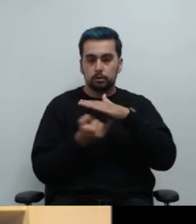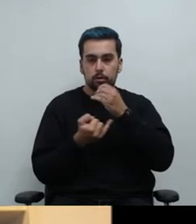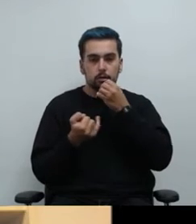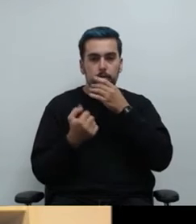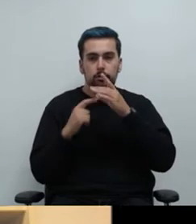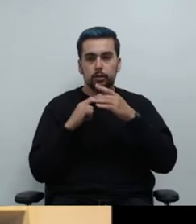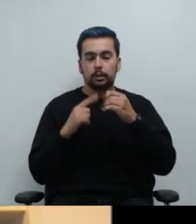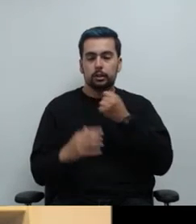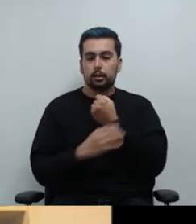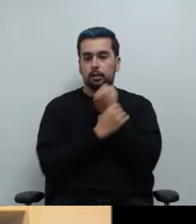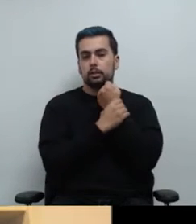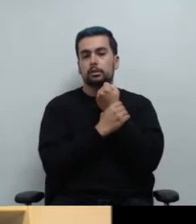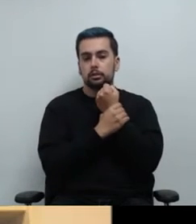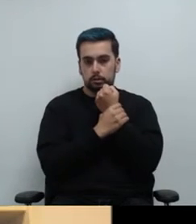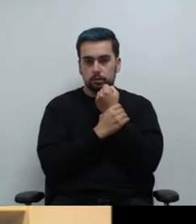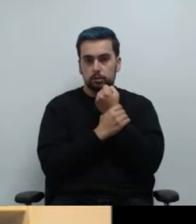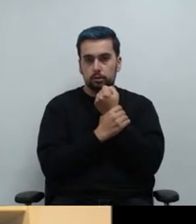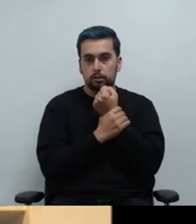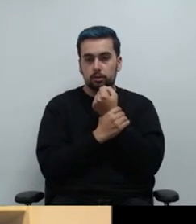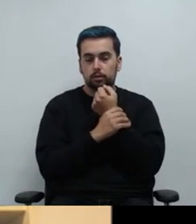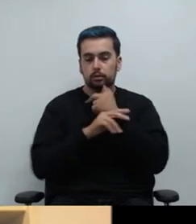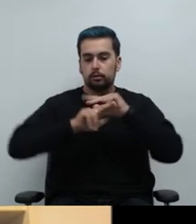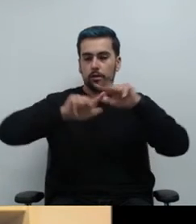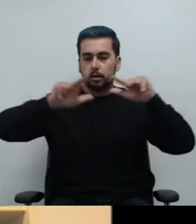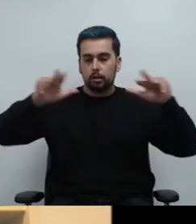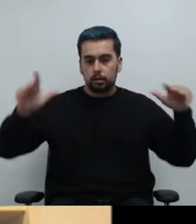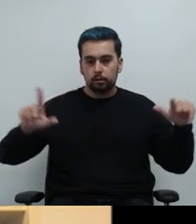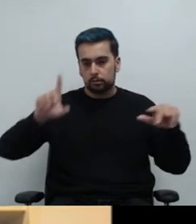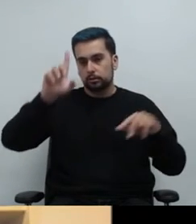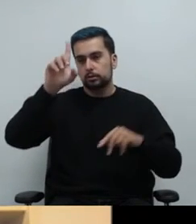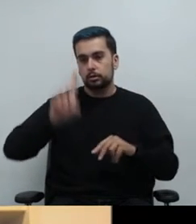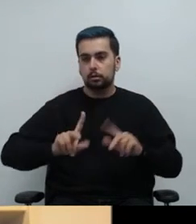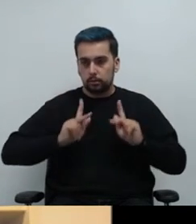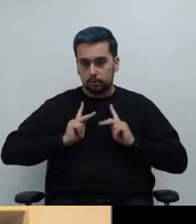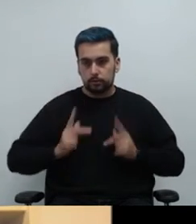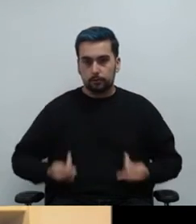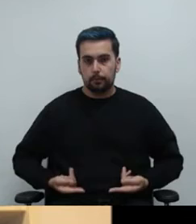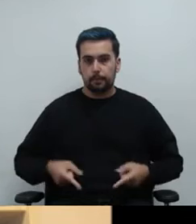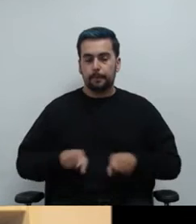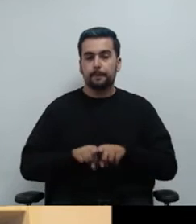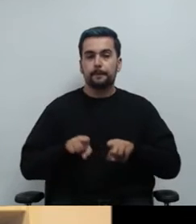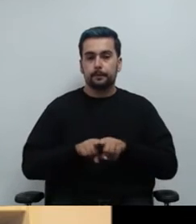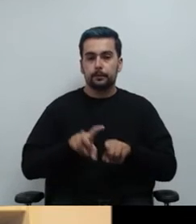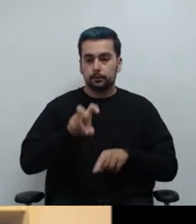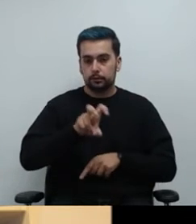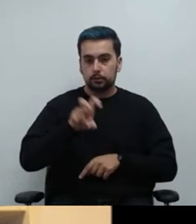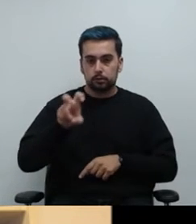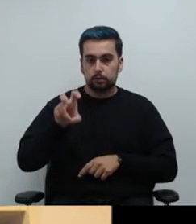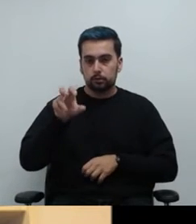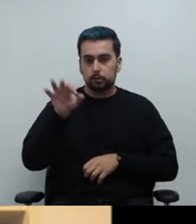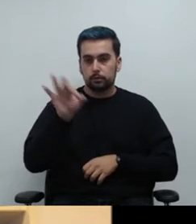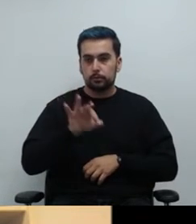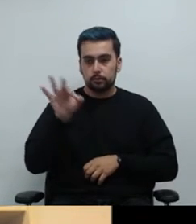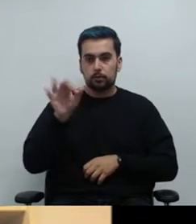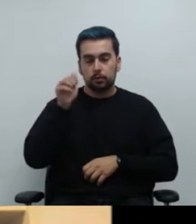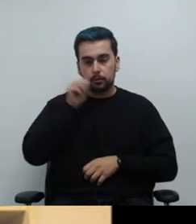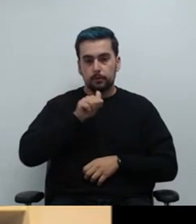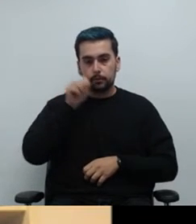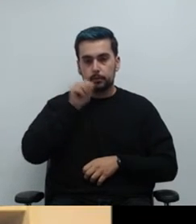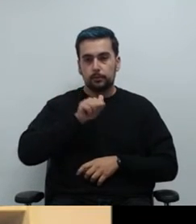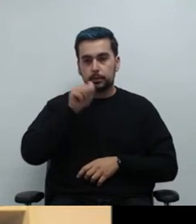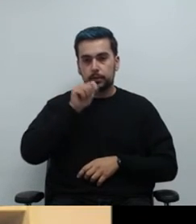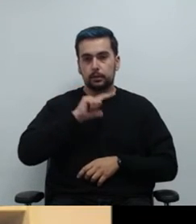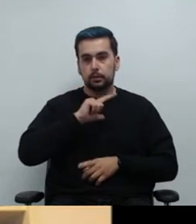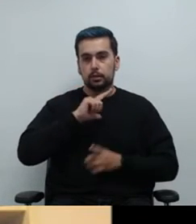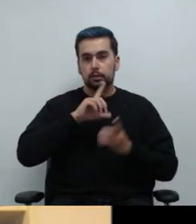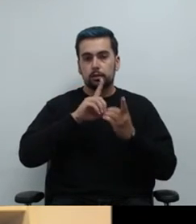a garantia de seus mais variados direitos humanos, sendo que 55% das mulheres